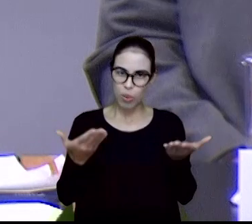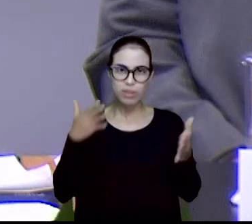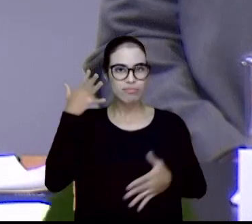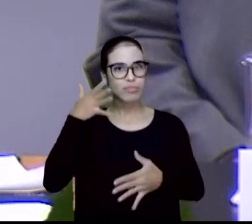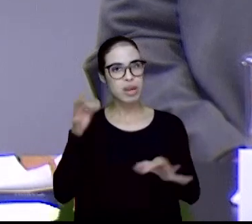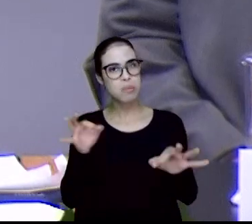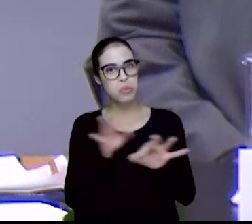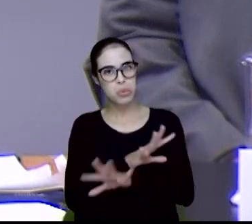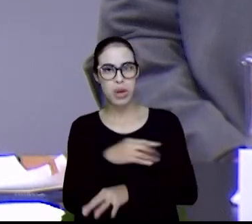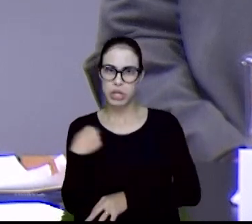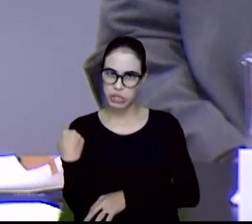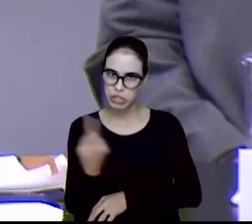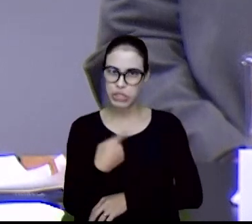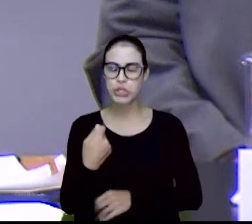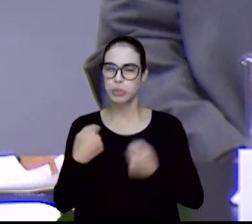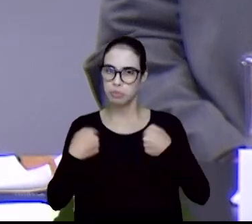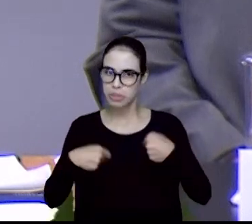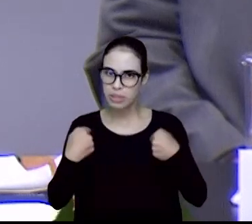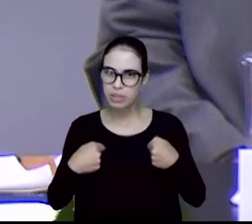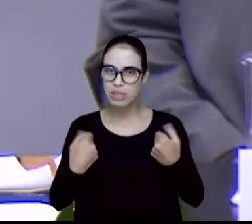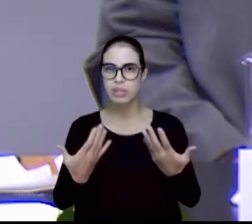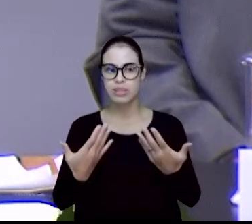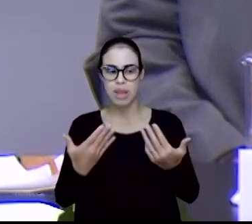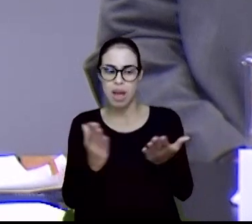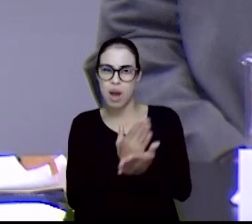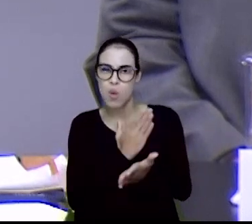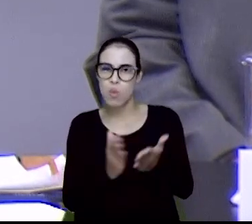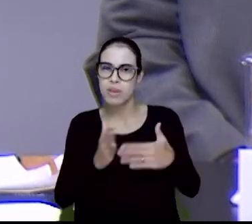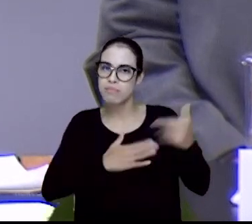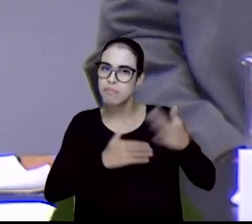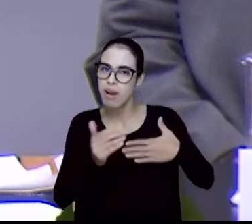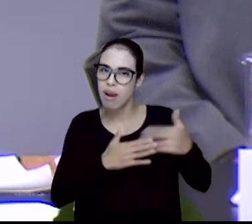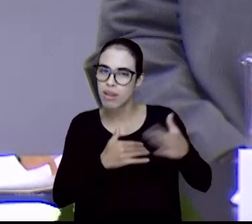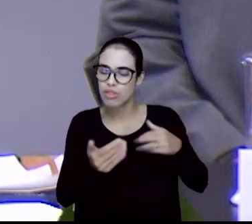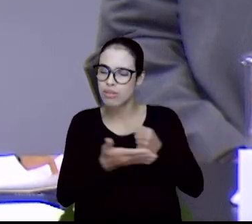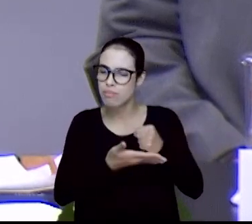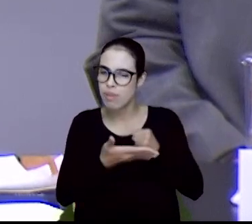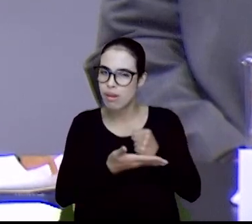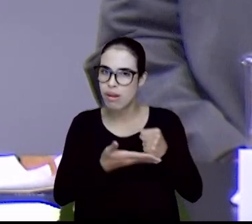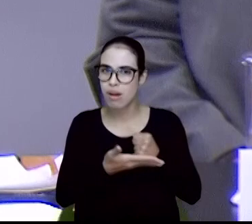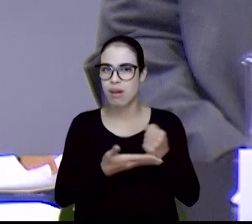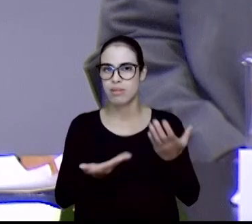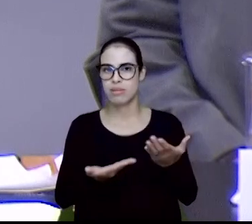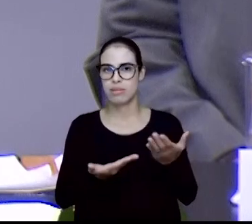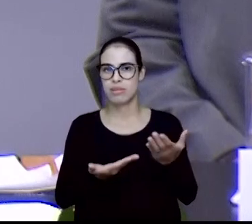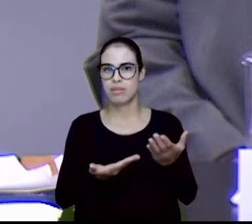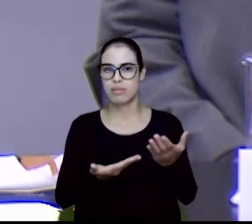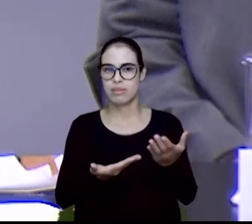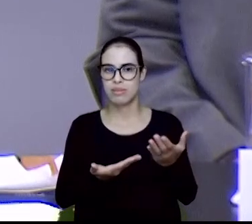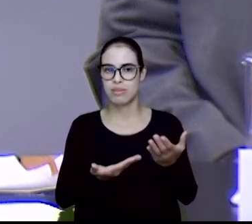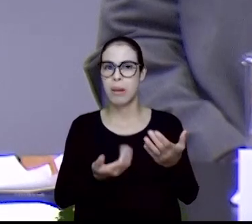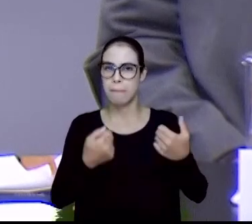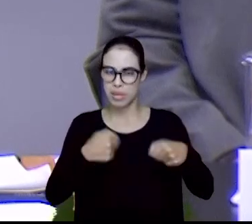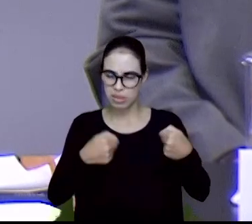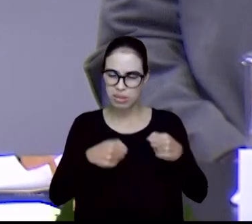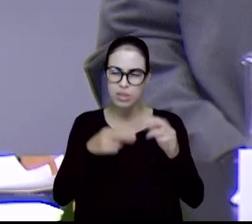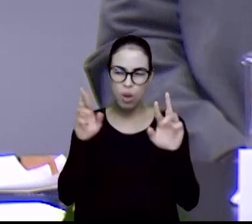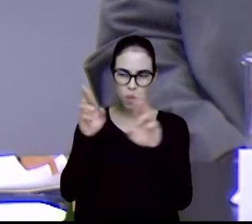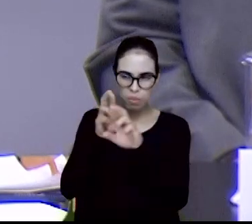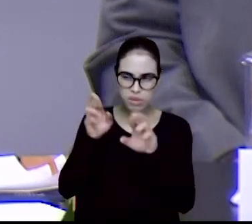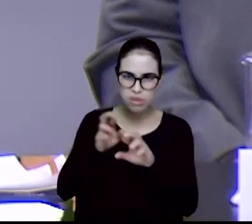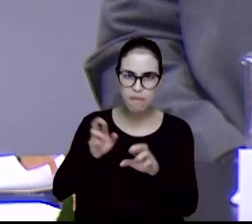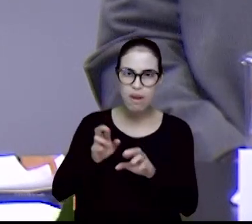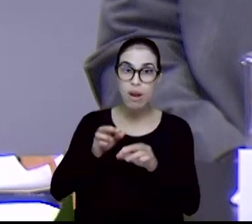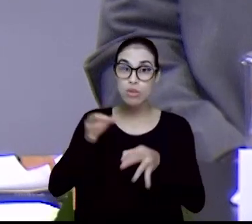básicas do processo de operação com os precedentes, e que boa parte das